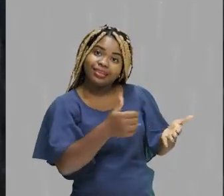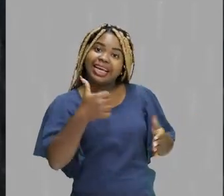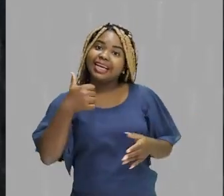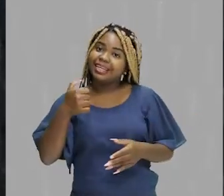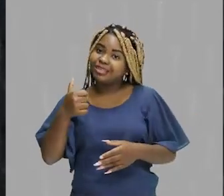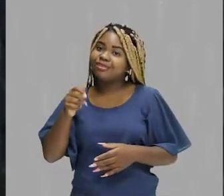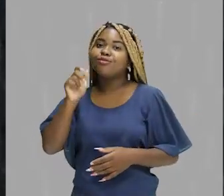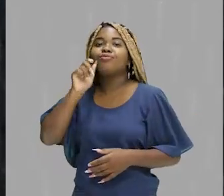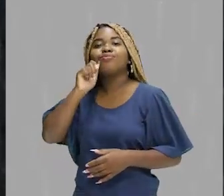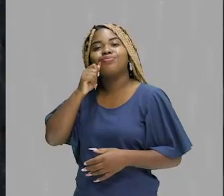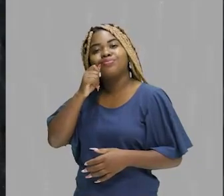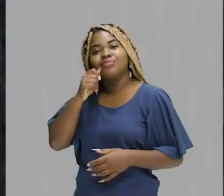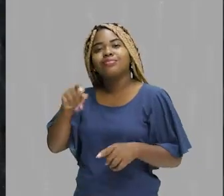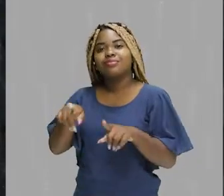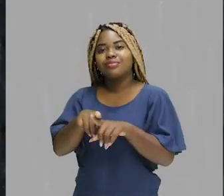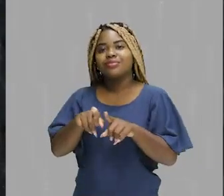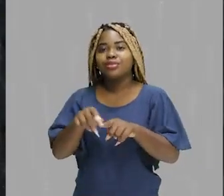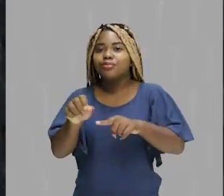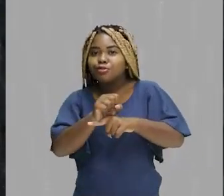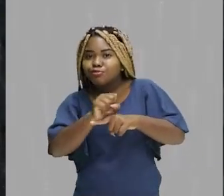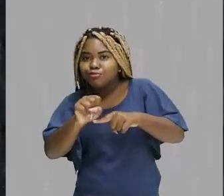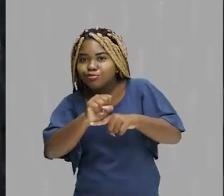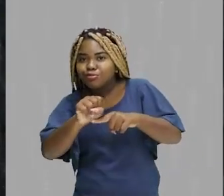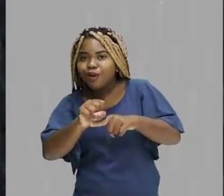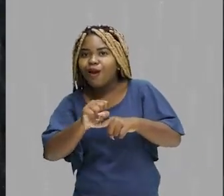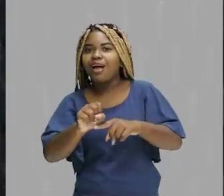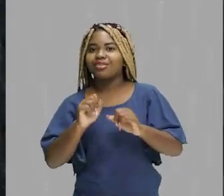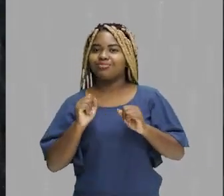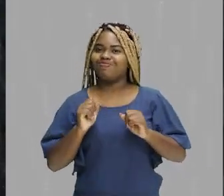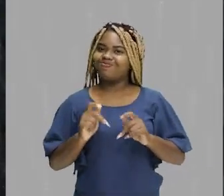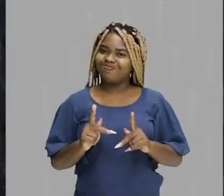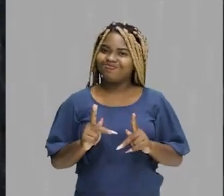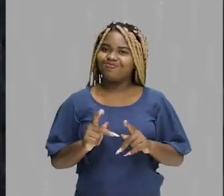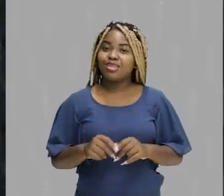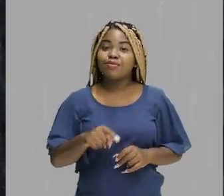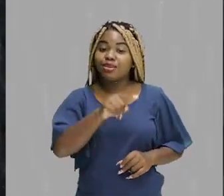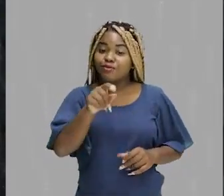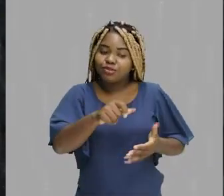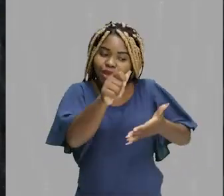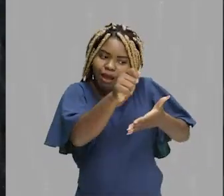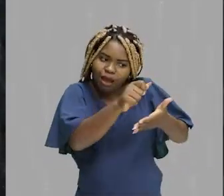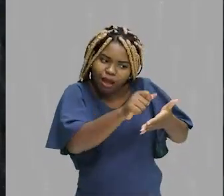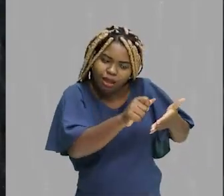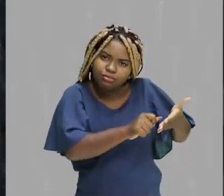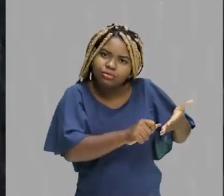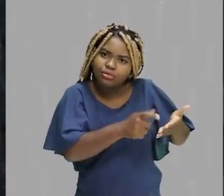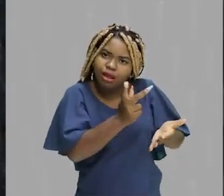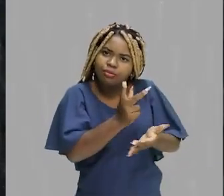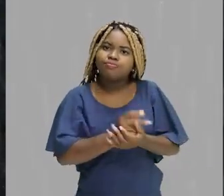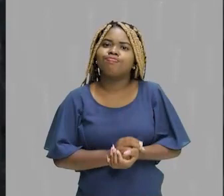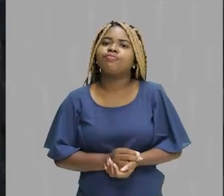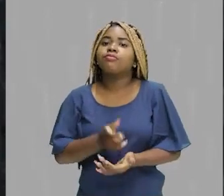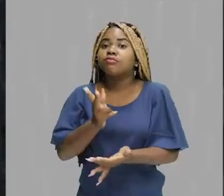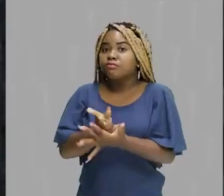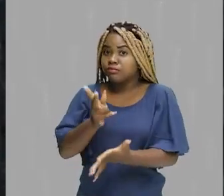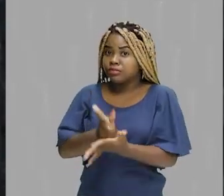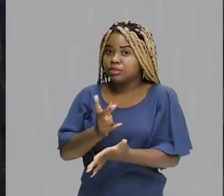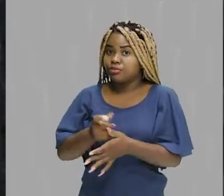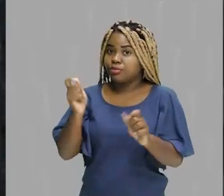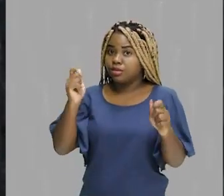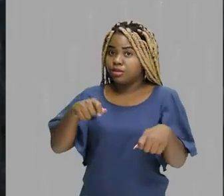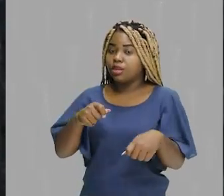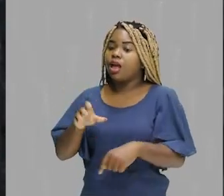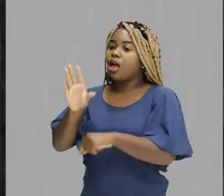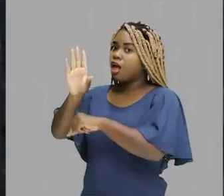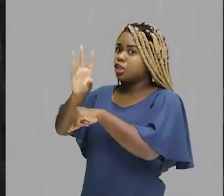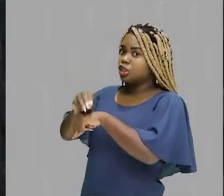borracha. Para quê? Para você fazer suas devidas anotações. E, turminha, sempre que for possível, faça um print